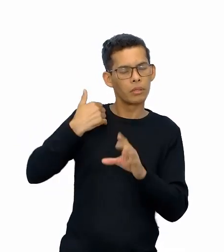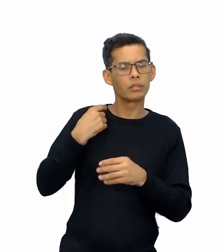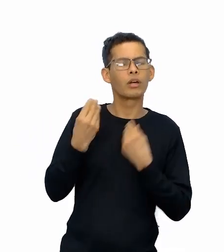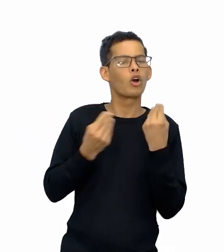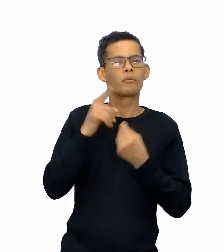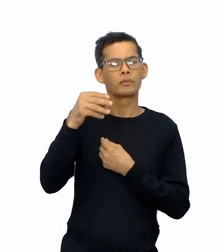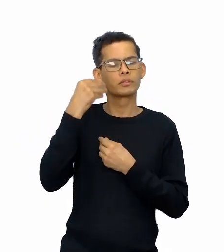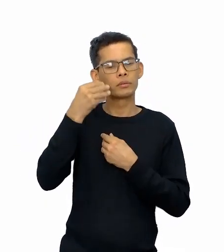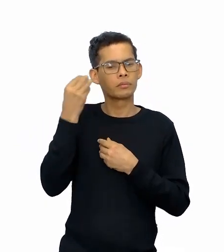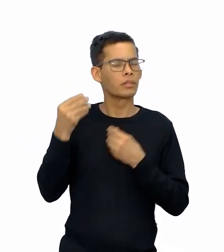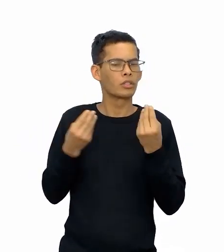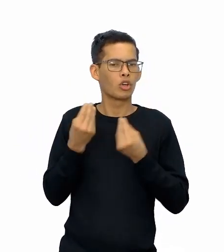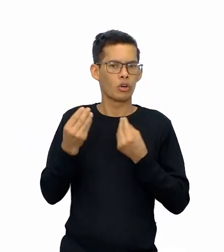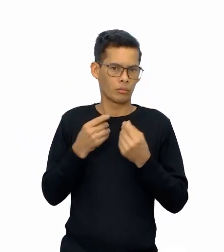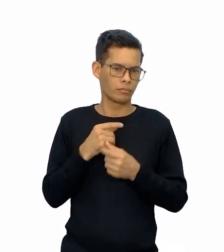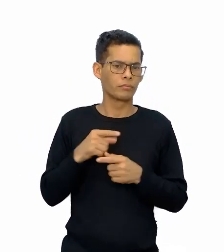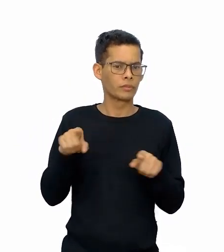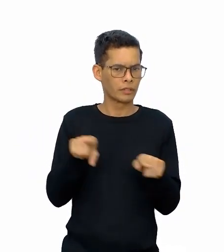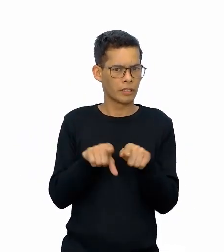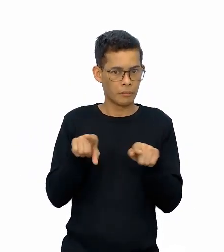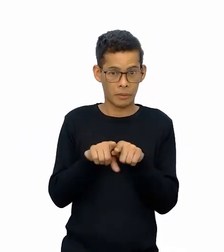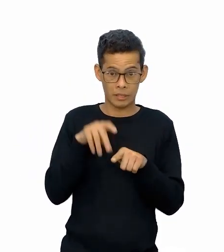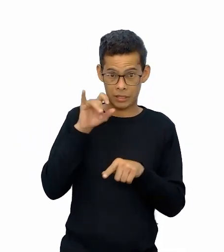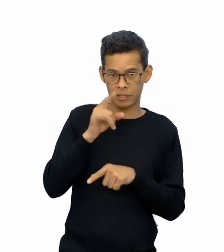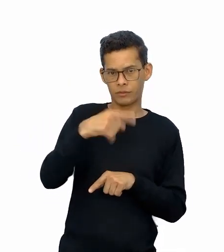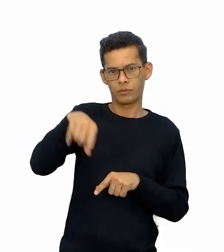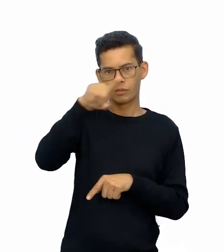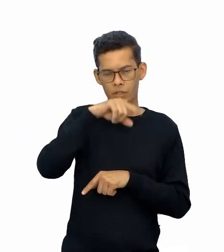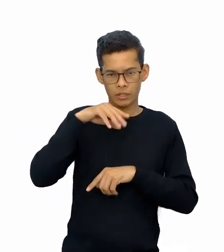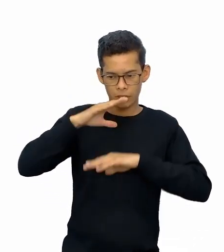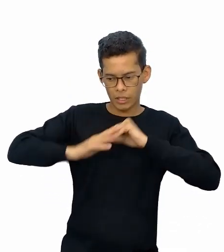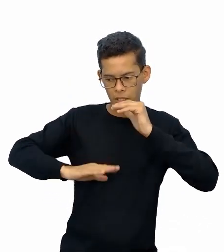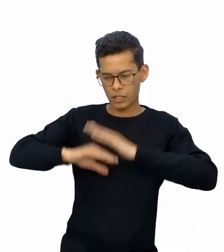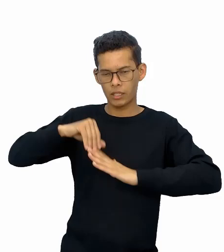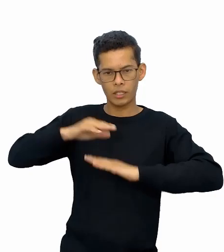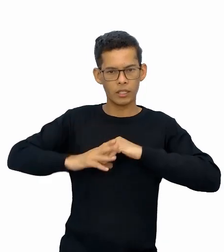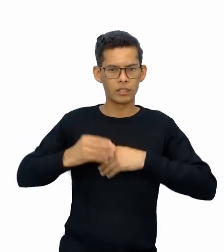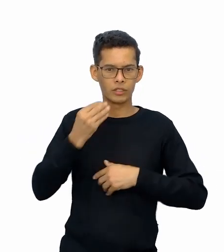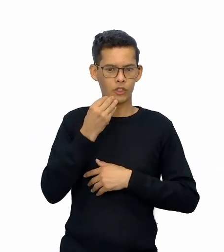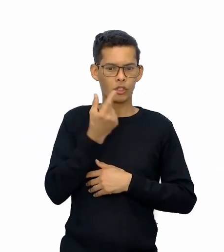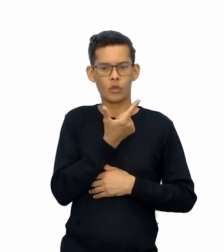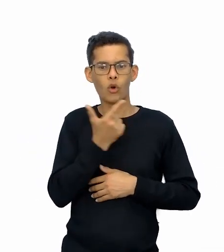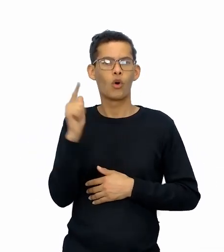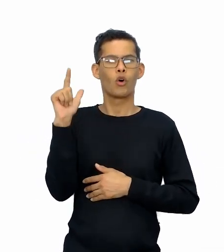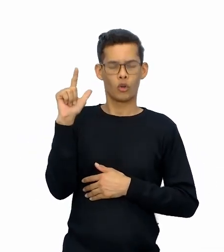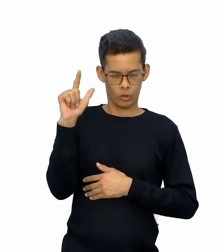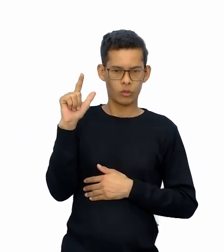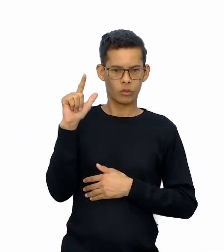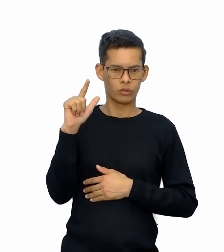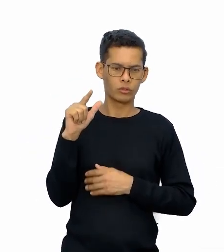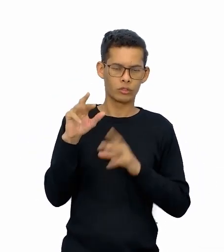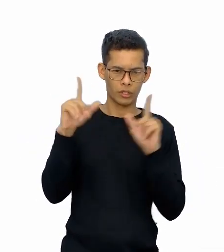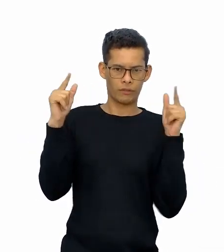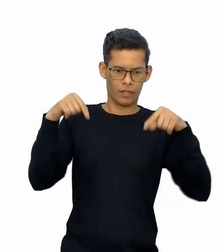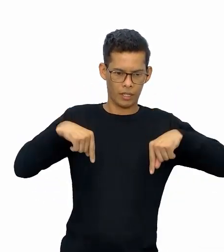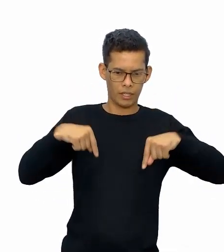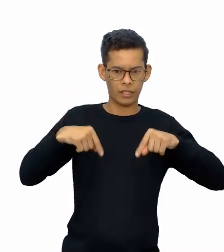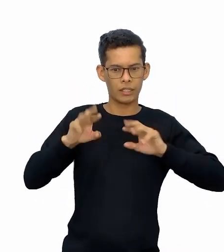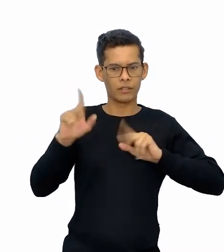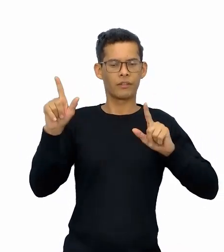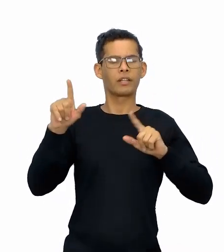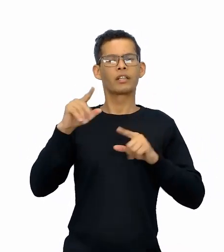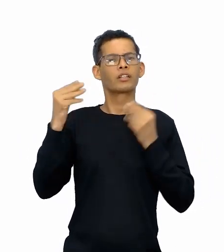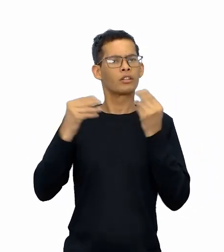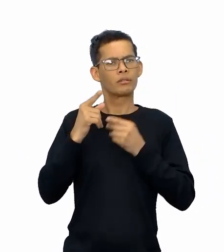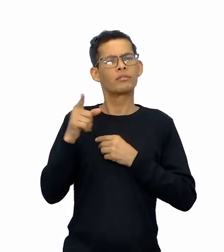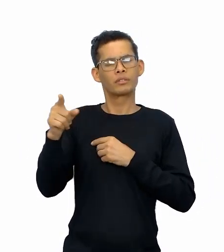dessas práticas. E melhor ainda, se você executar outras práticas seguindo essas perspectivas que nós estamos trazendo nas